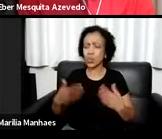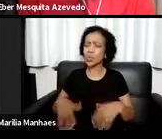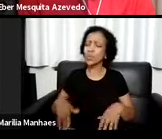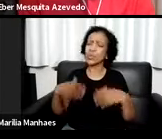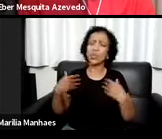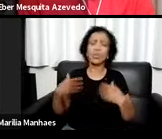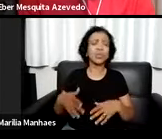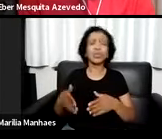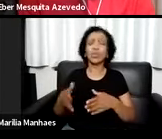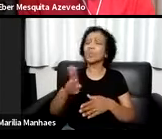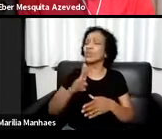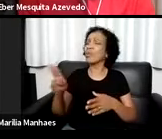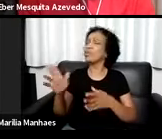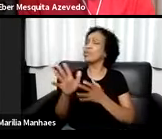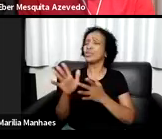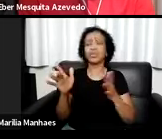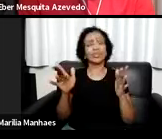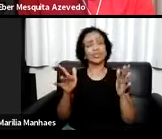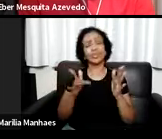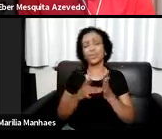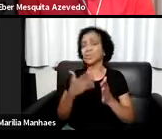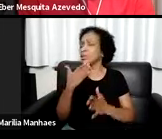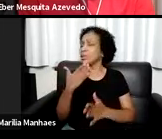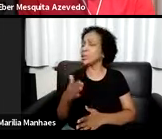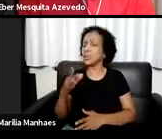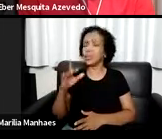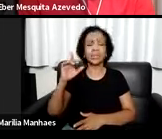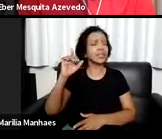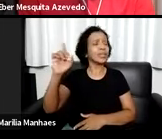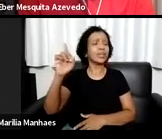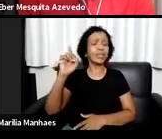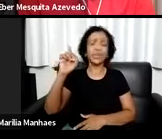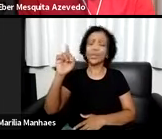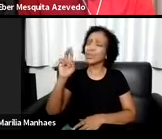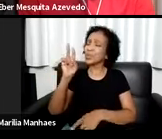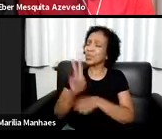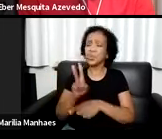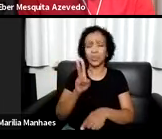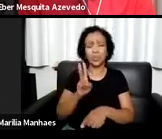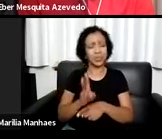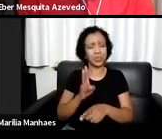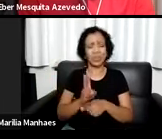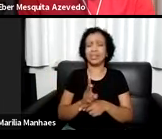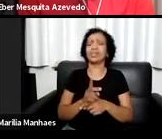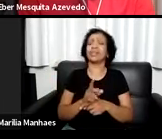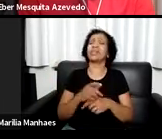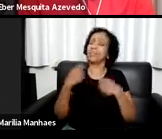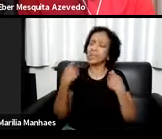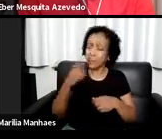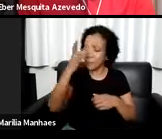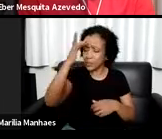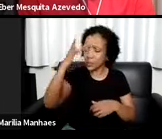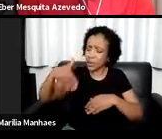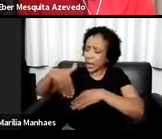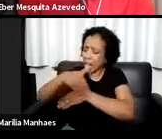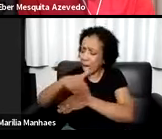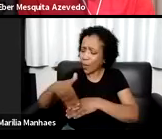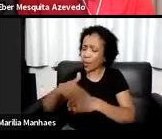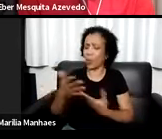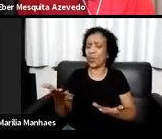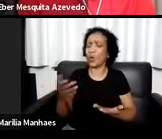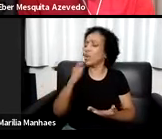Jesus Cristo, nós clamamos pelos idosos. Ó Pai querido, providencia pessoas que os ajudem, que os auxiliem.